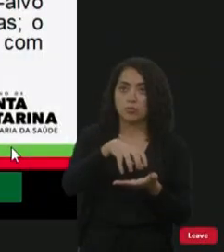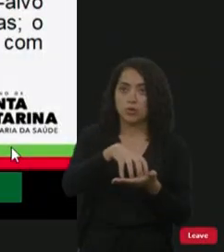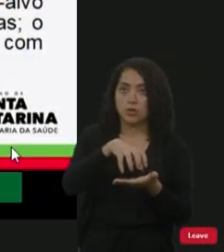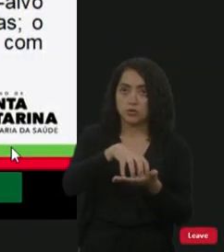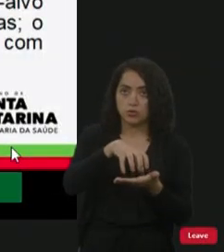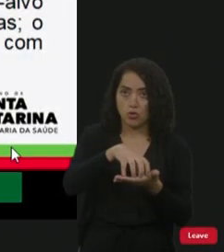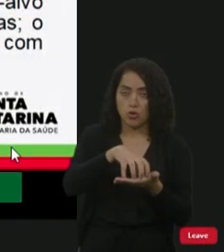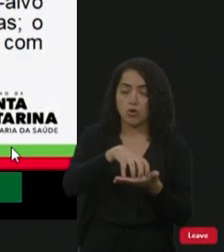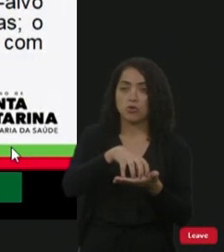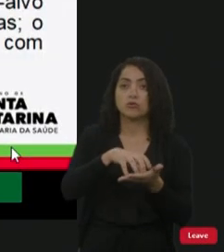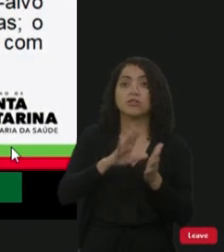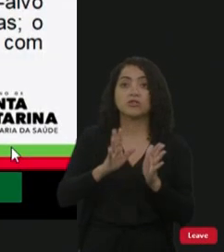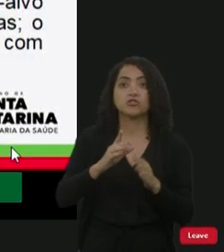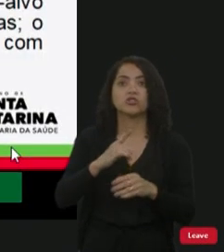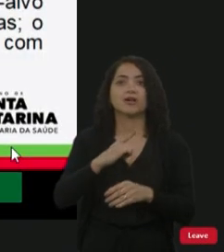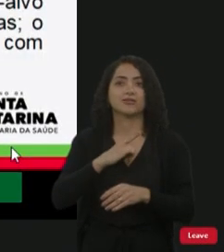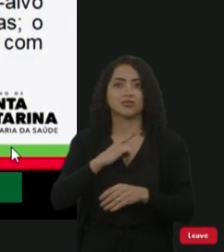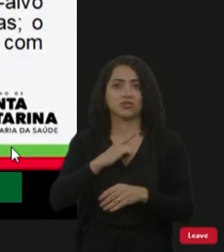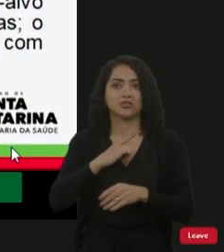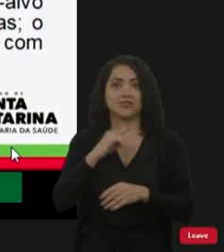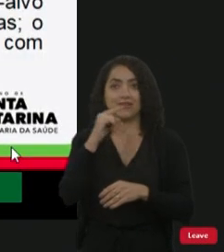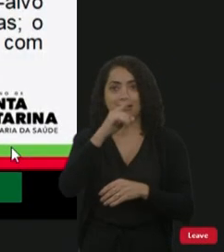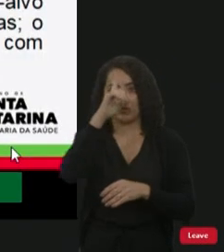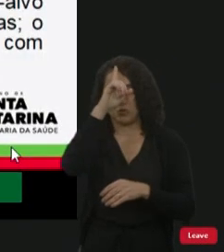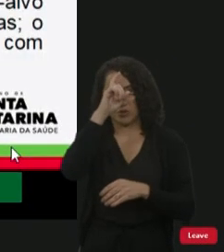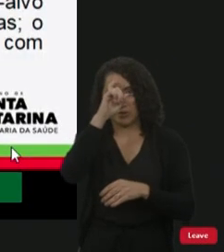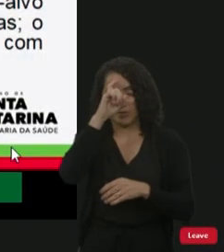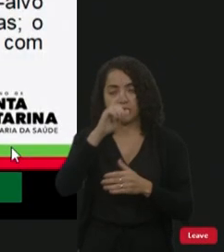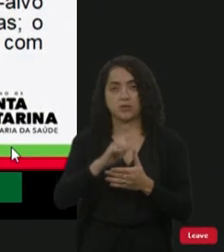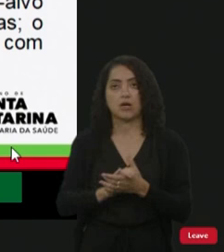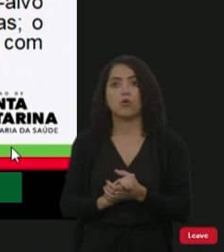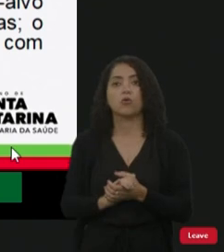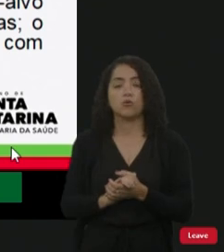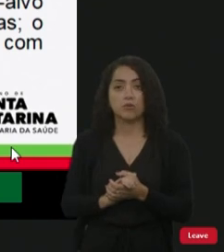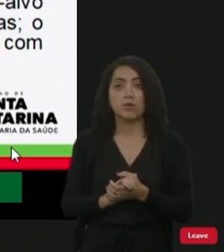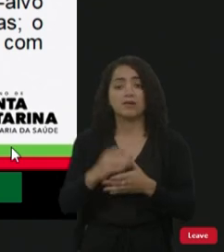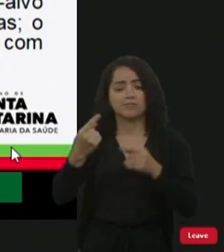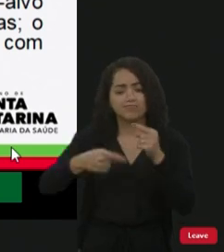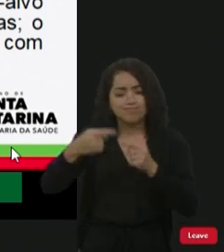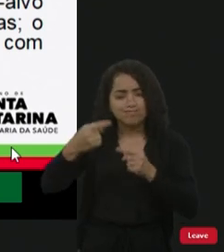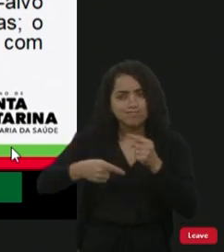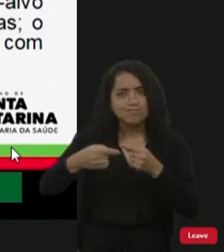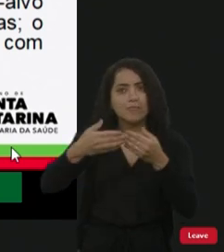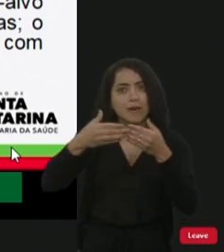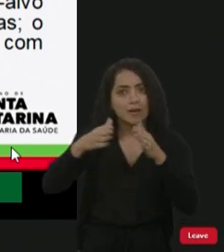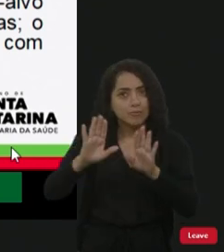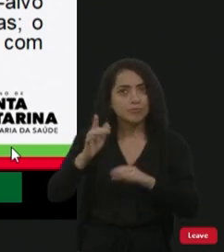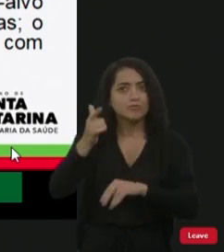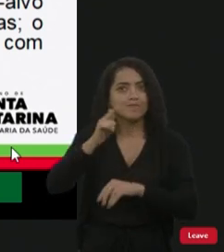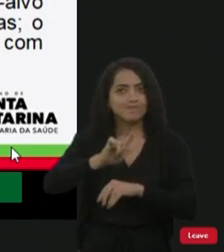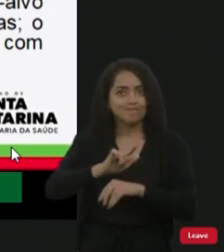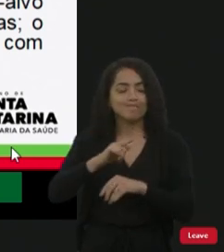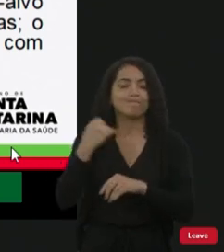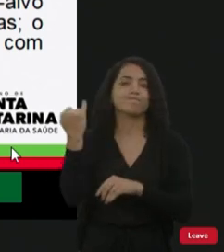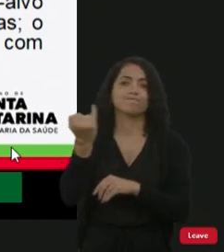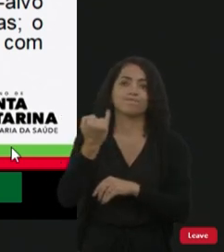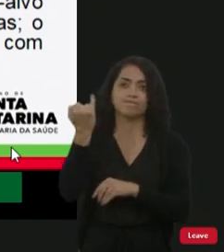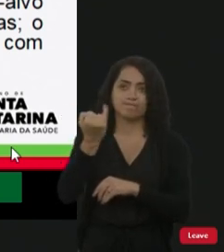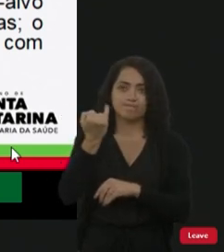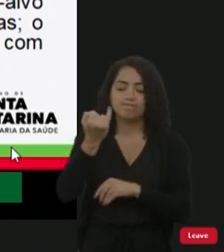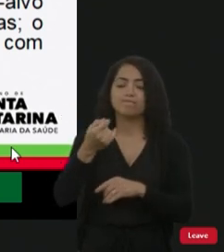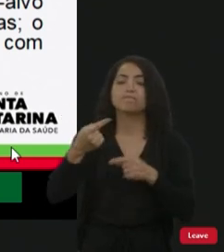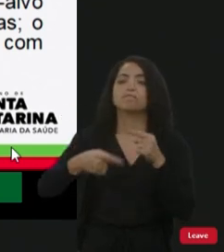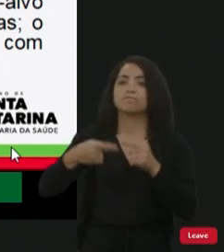ambulatório que já existia no Hospital Governador Celso Ramos, é algo que a gente vem discutindo para reabrir, um ambulatório bem importante. Discutimos